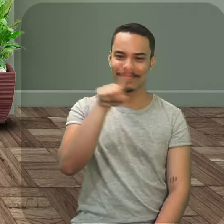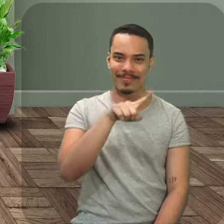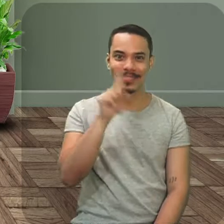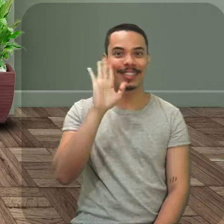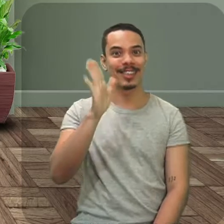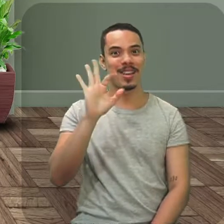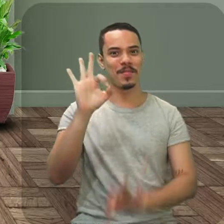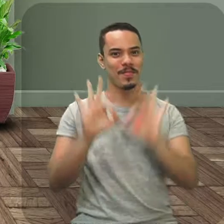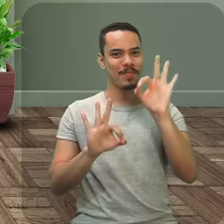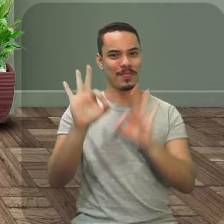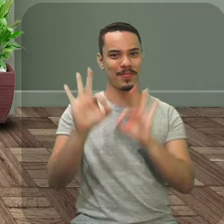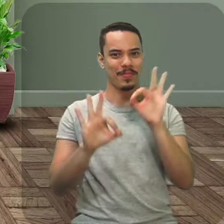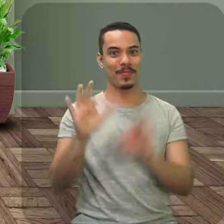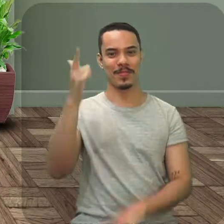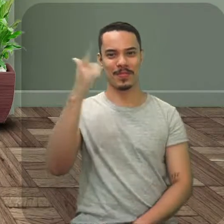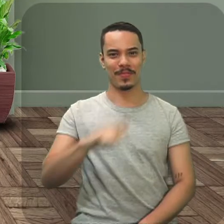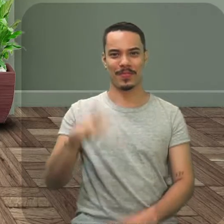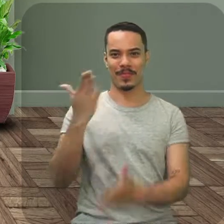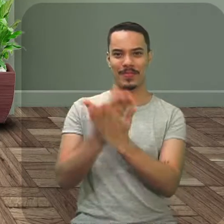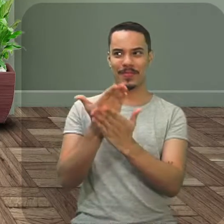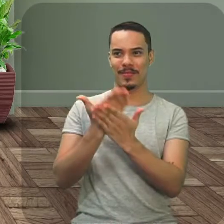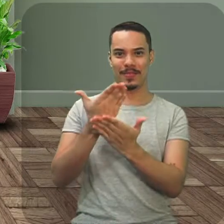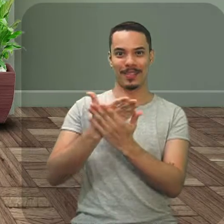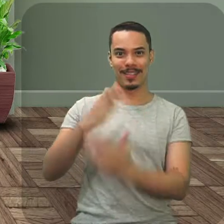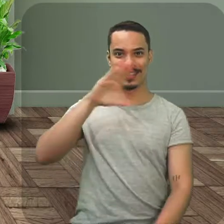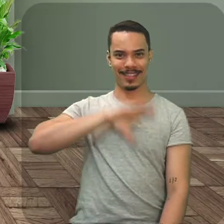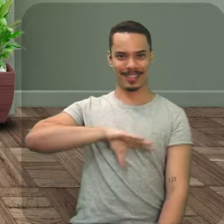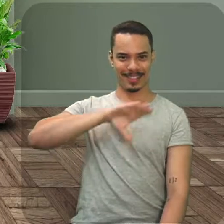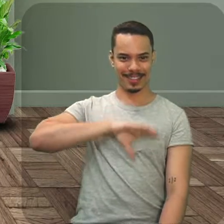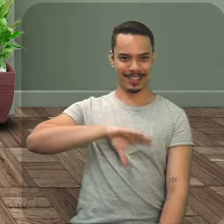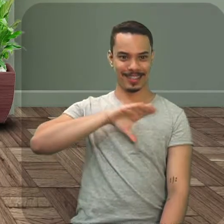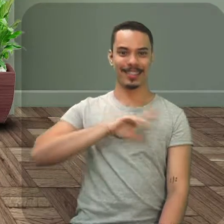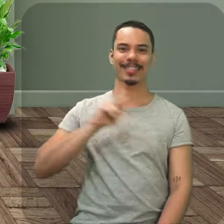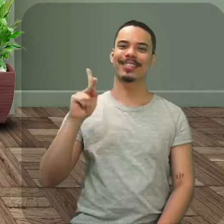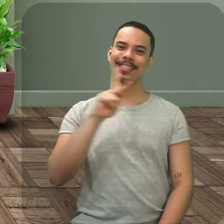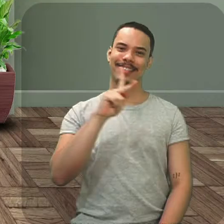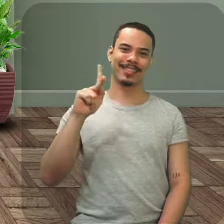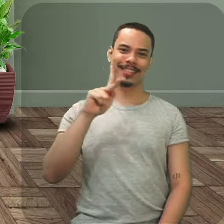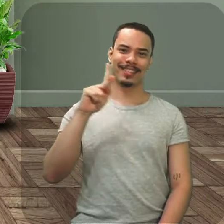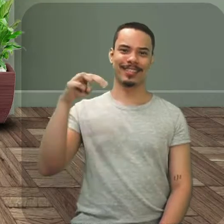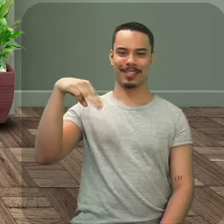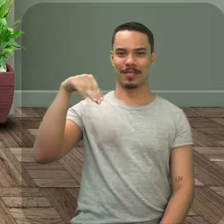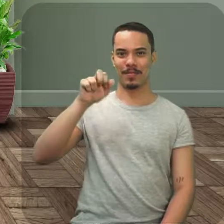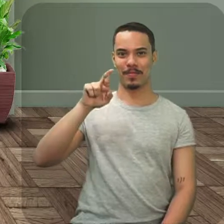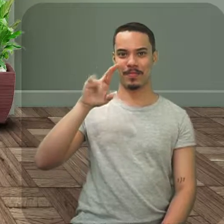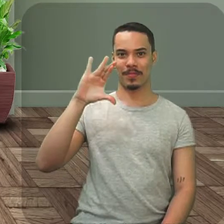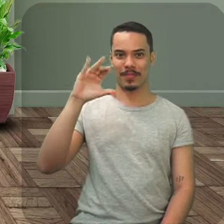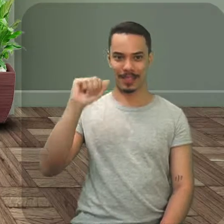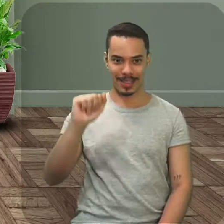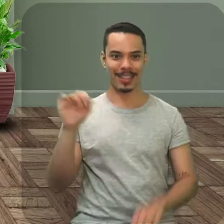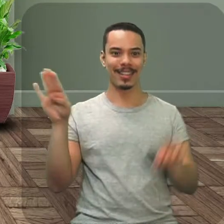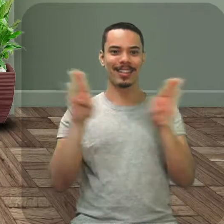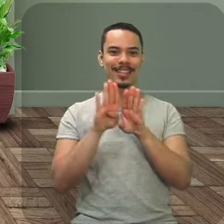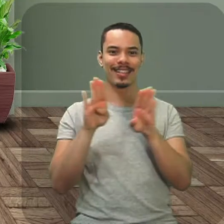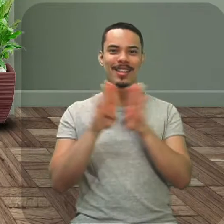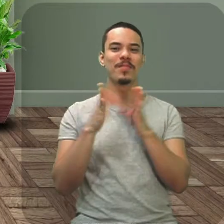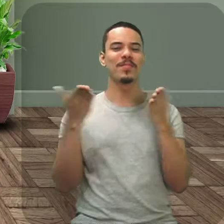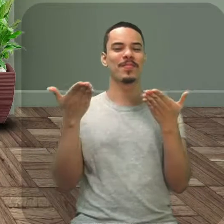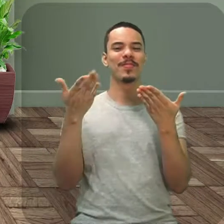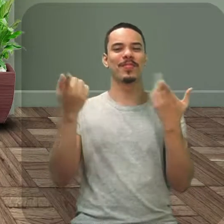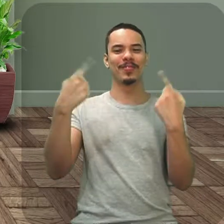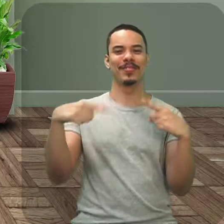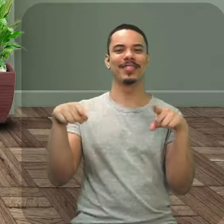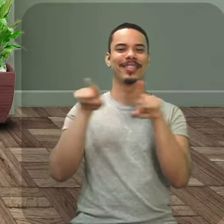preparados para mais mal de língua portuguesa com a professora Márcia Ramos e o meu